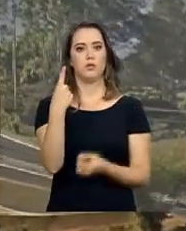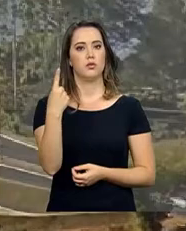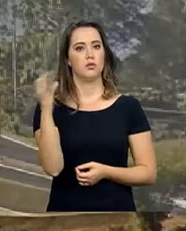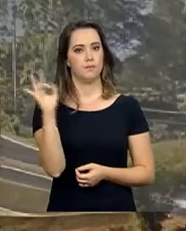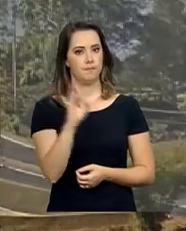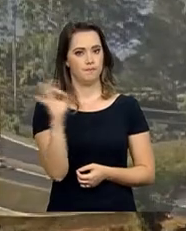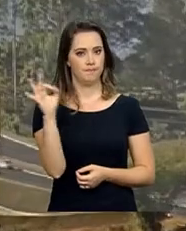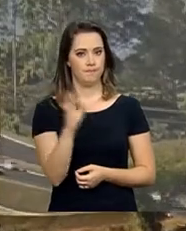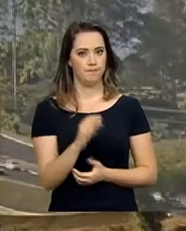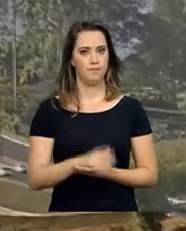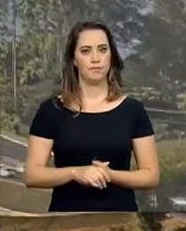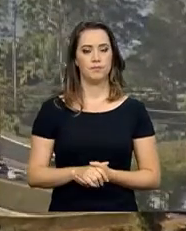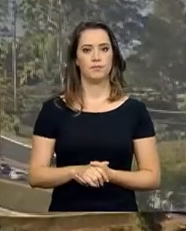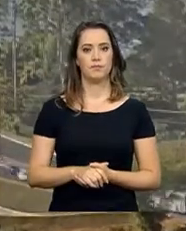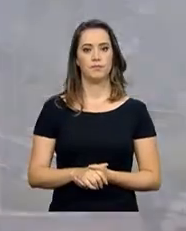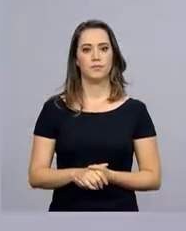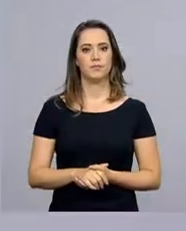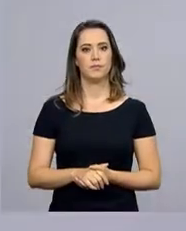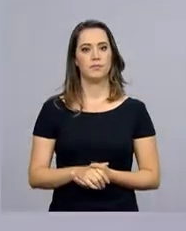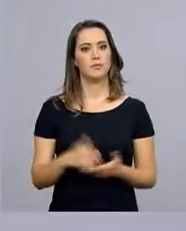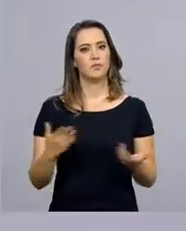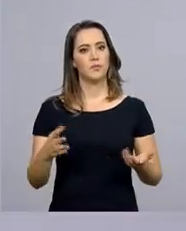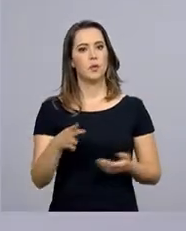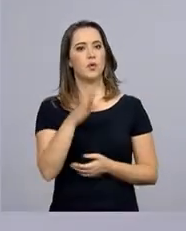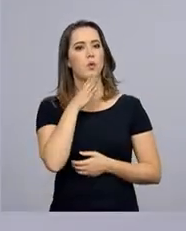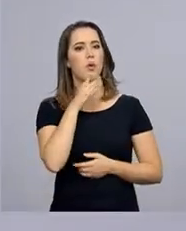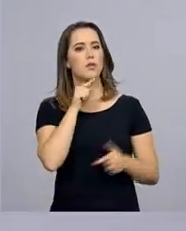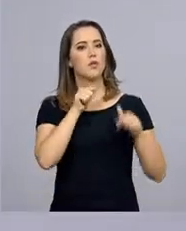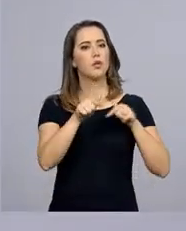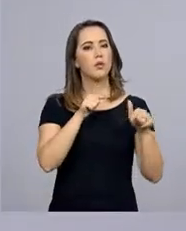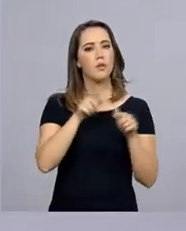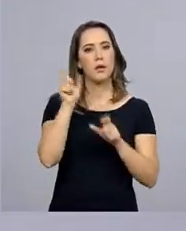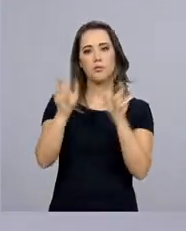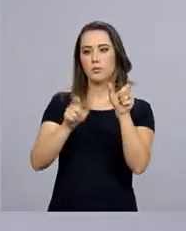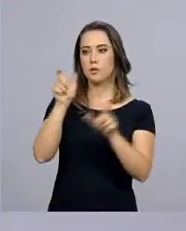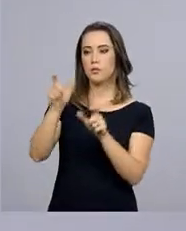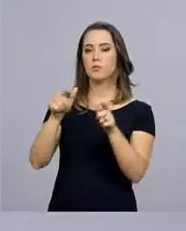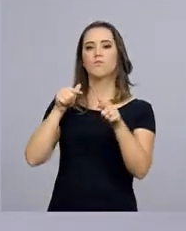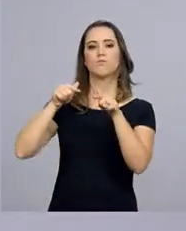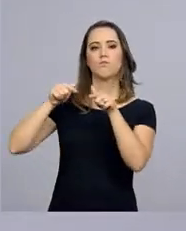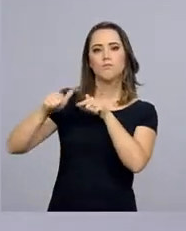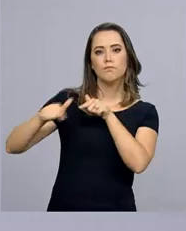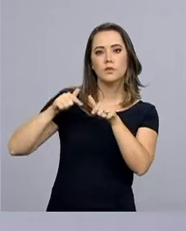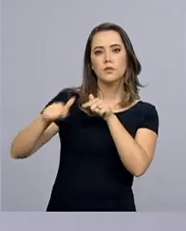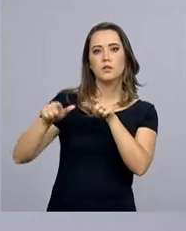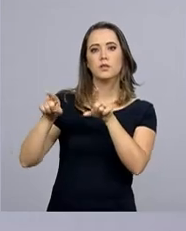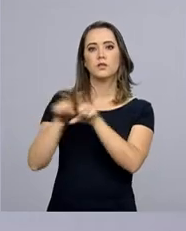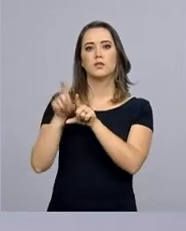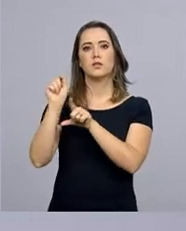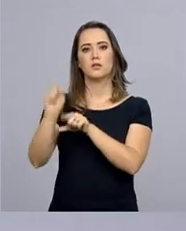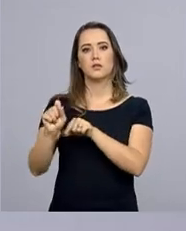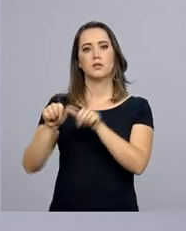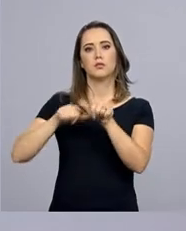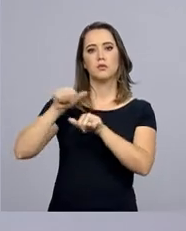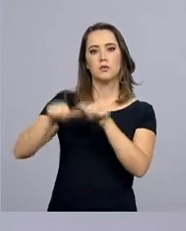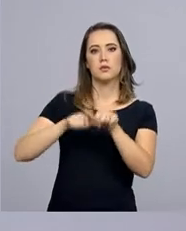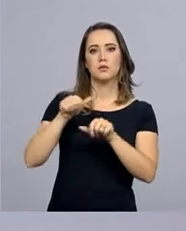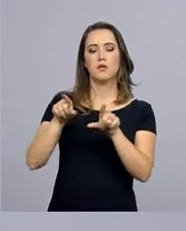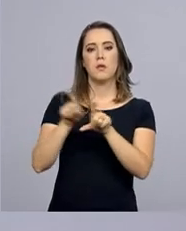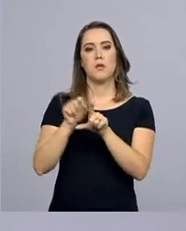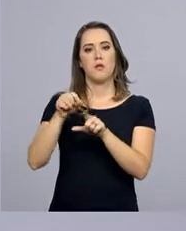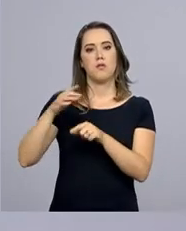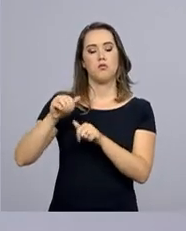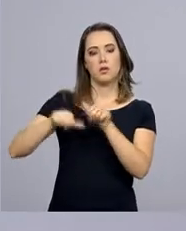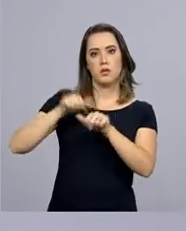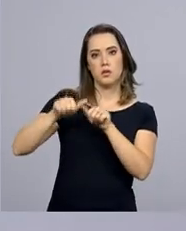31%. Reconhecer a atuação de quem trabalha em ações transformadoras. O presidente Michel Temer